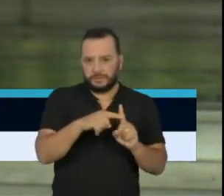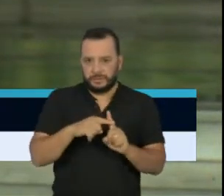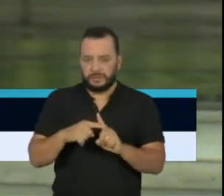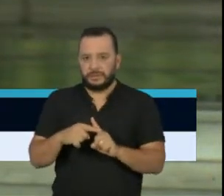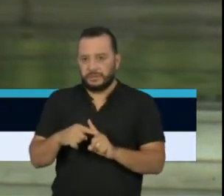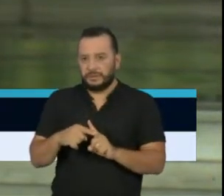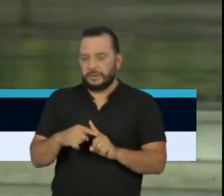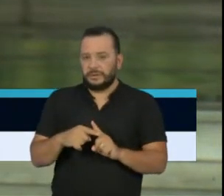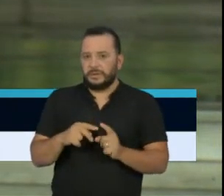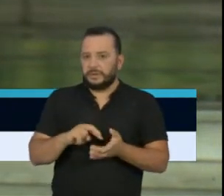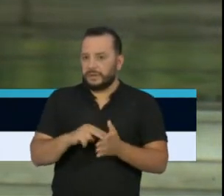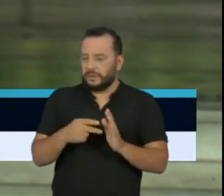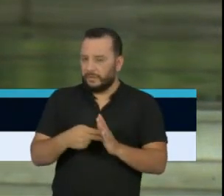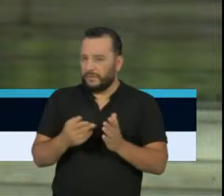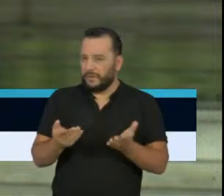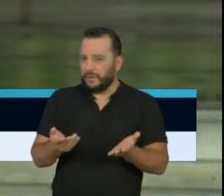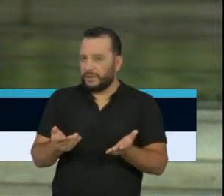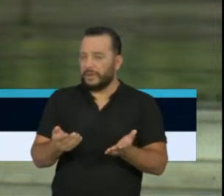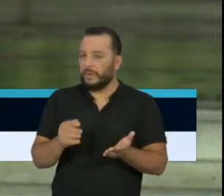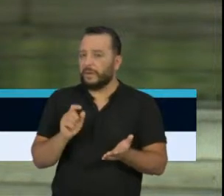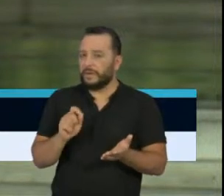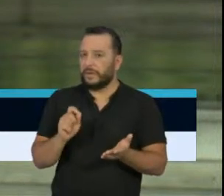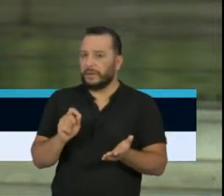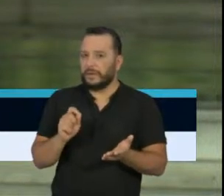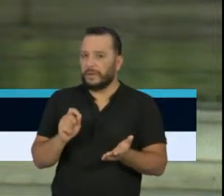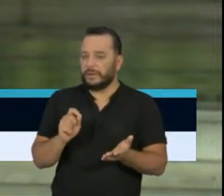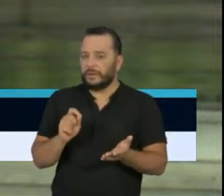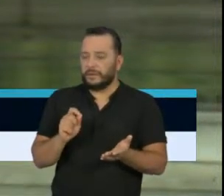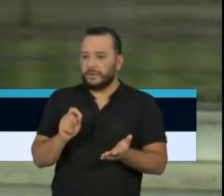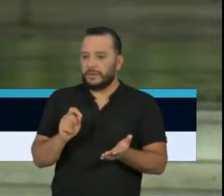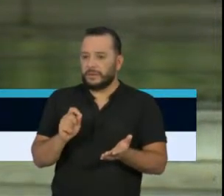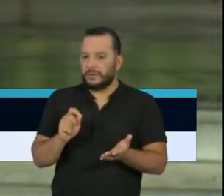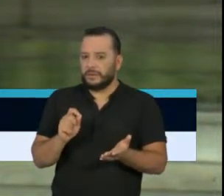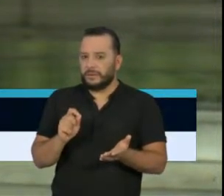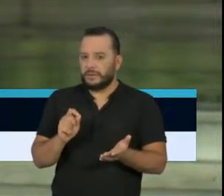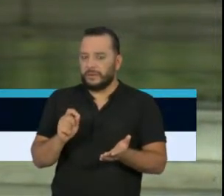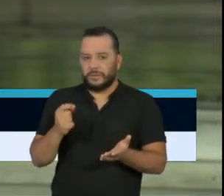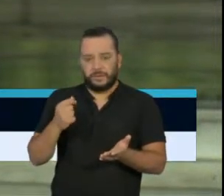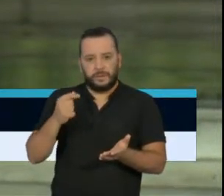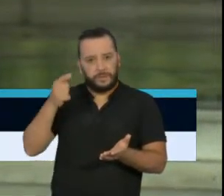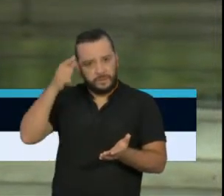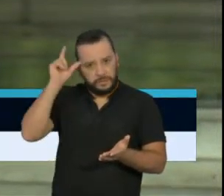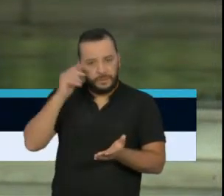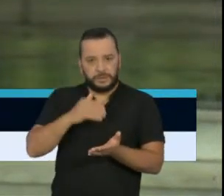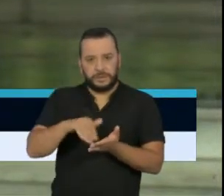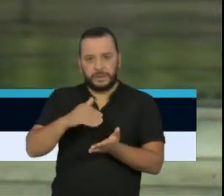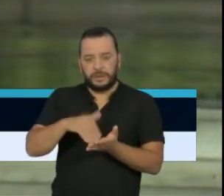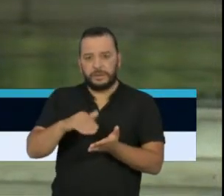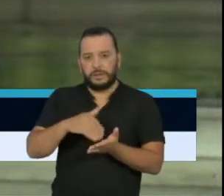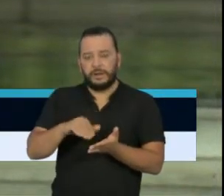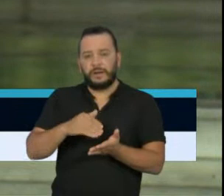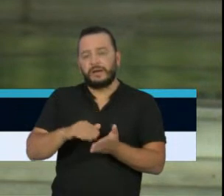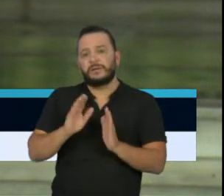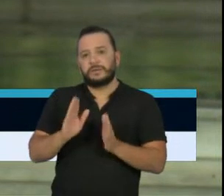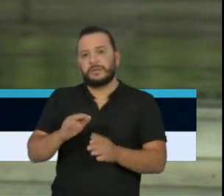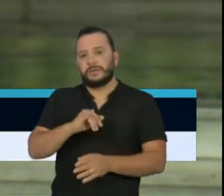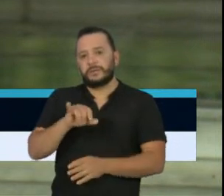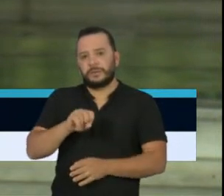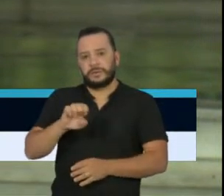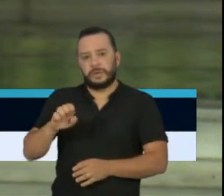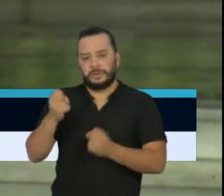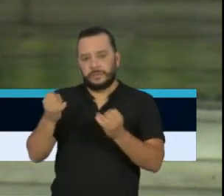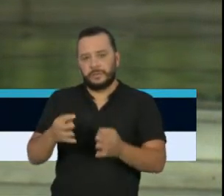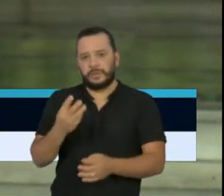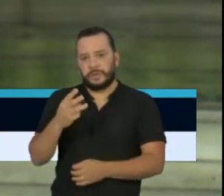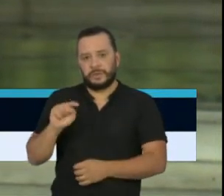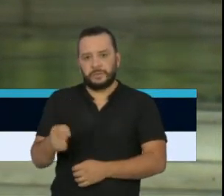ir no caminho oposto, a gente já falar em abertura, tendo que ontem o secretário German falou que tinha uma expectativa de 3 mil mortes